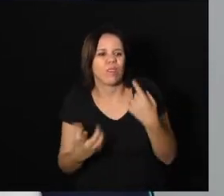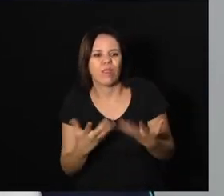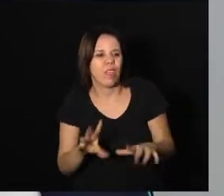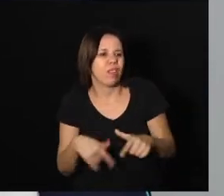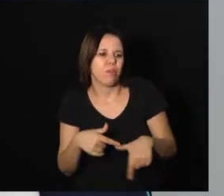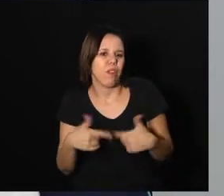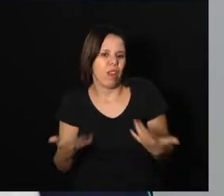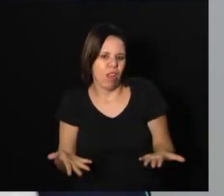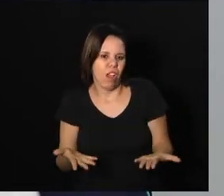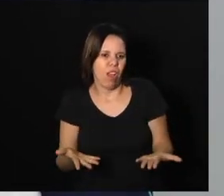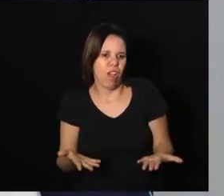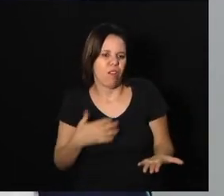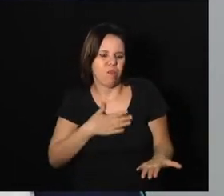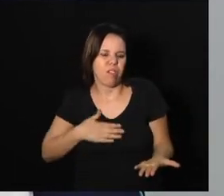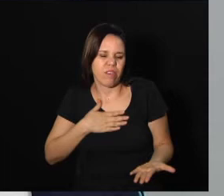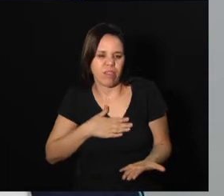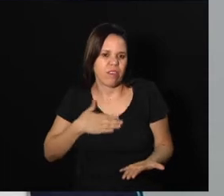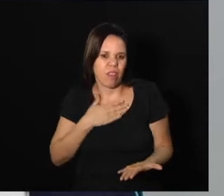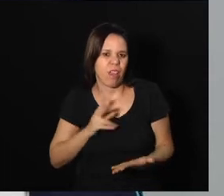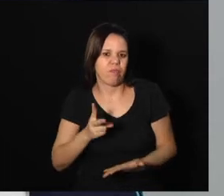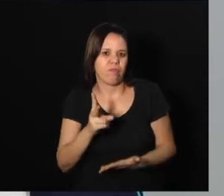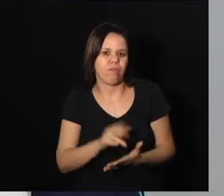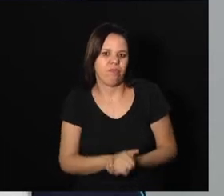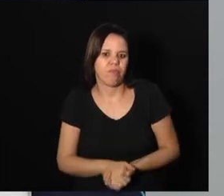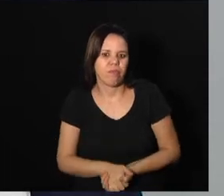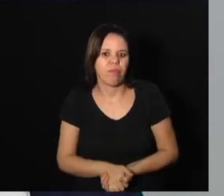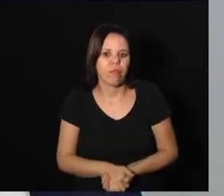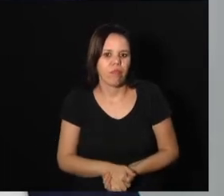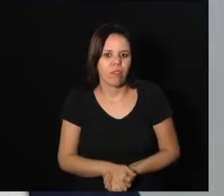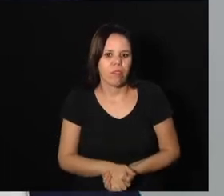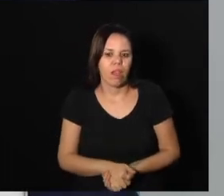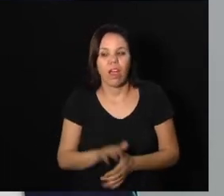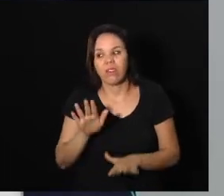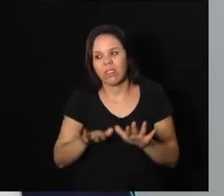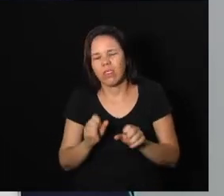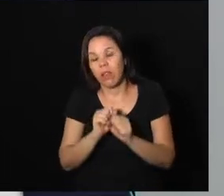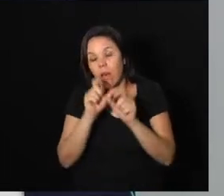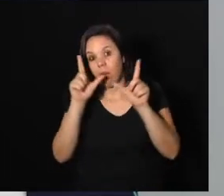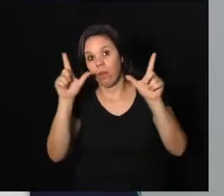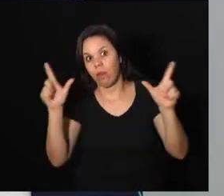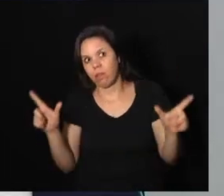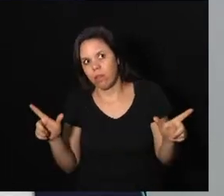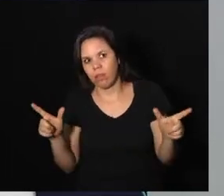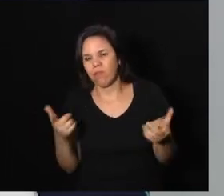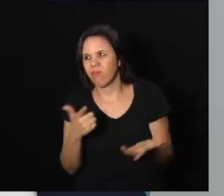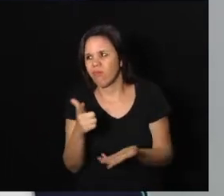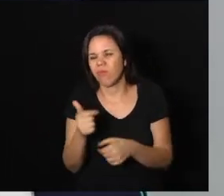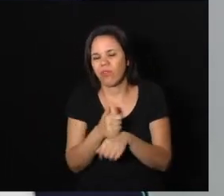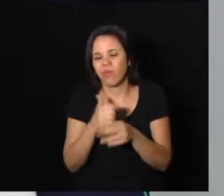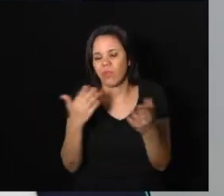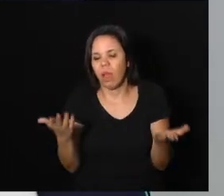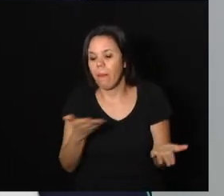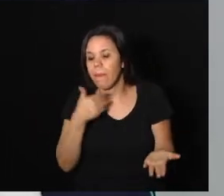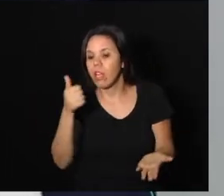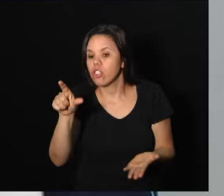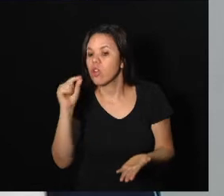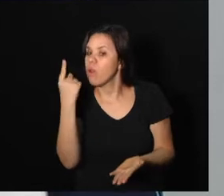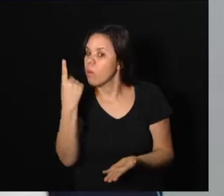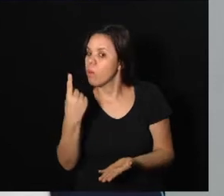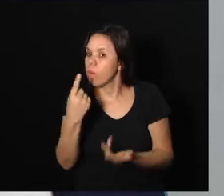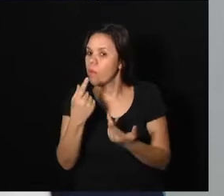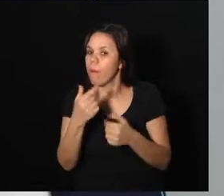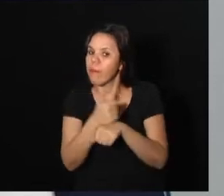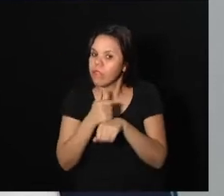atuar com vontade. Todo dia você acordar e falar, nossa, de novo essa profissão. Então é melhor escolher uma que você